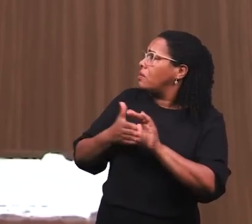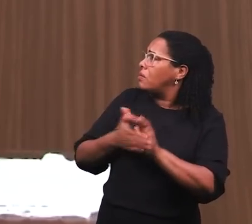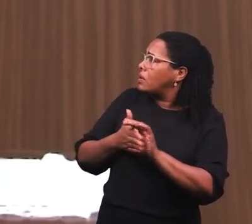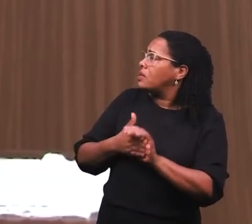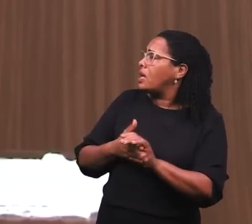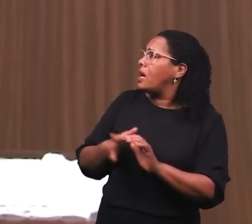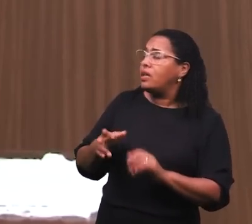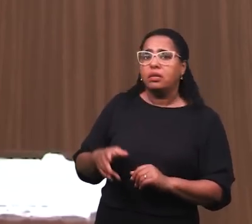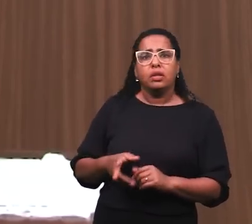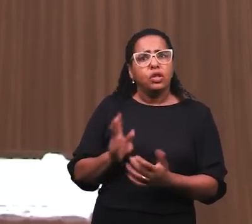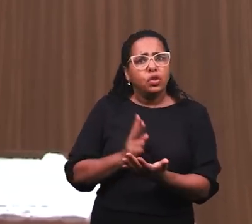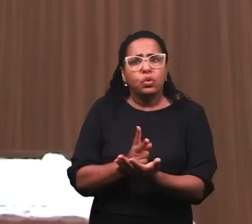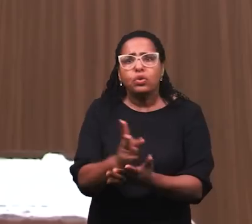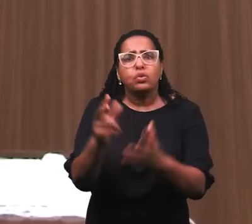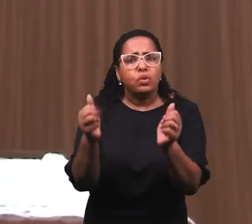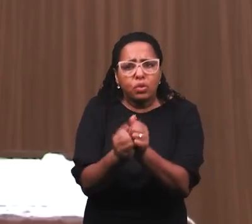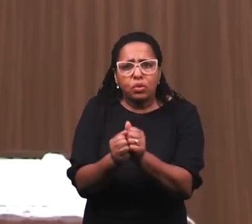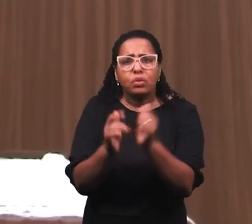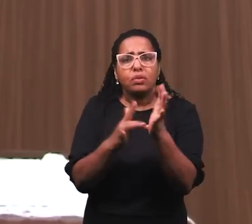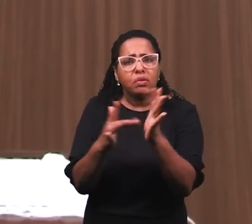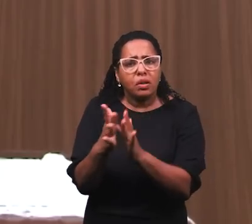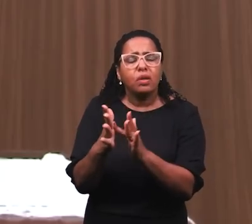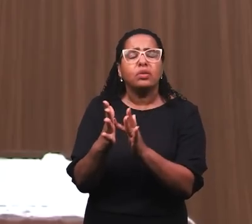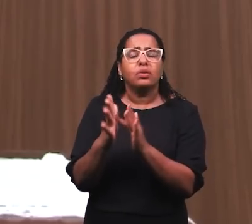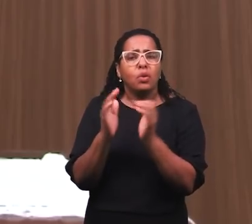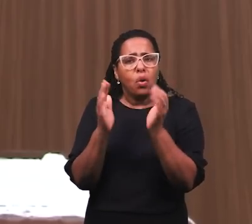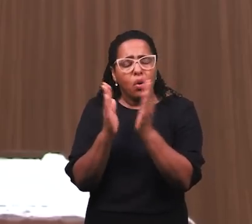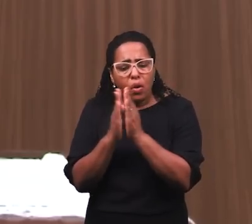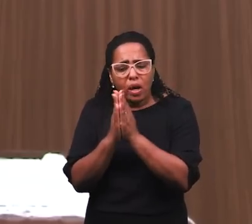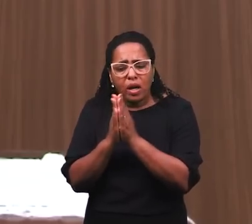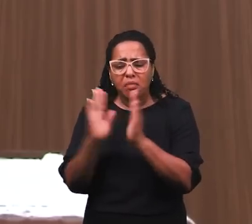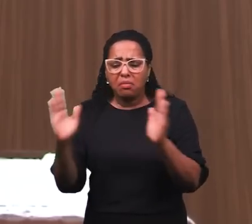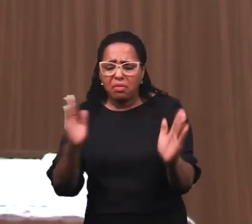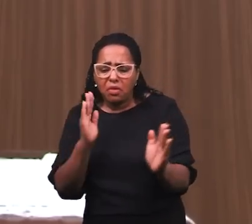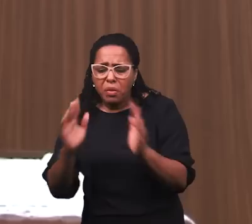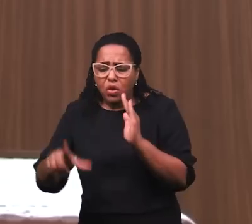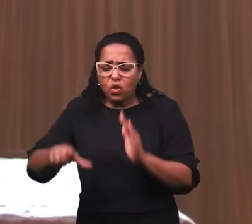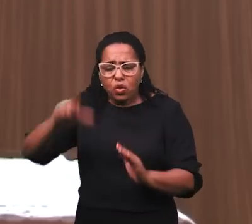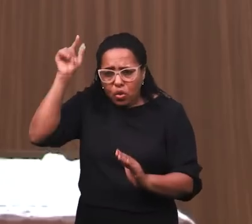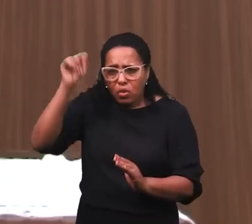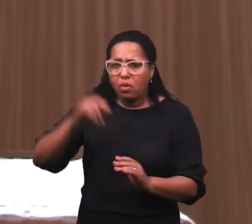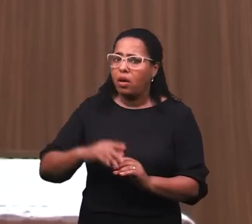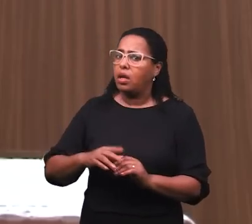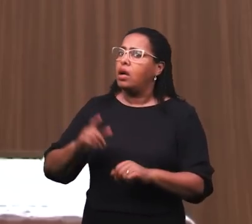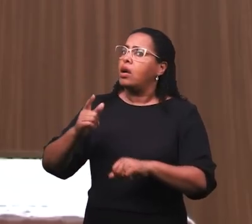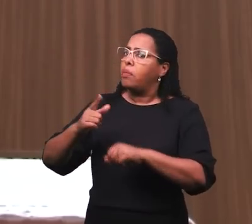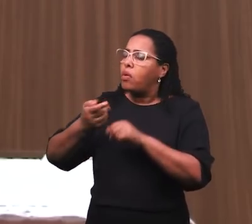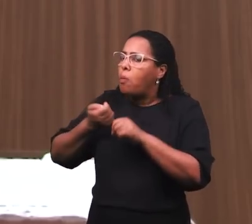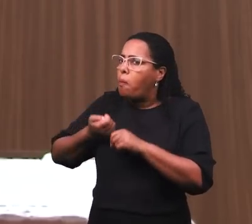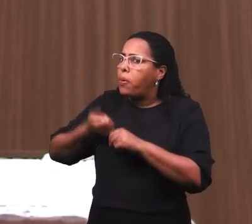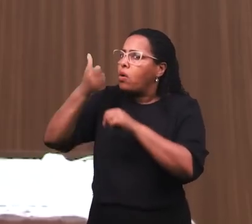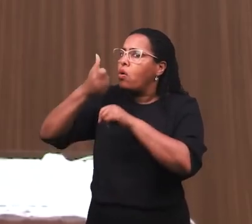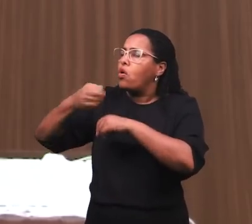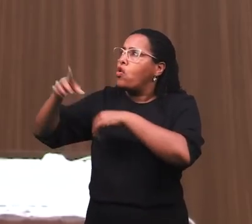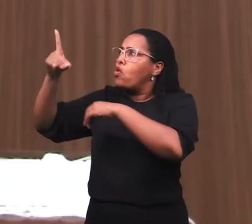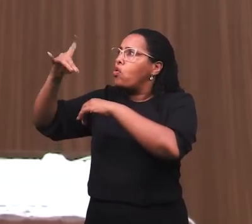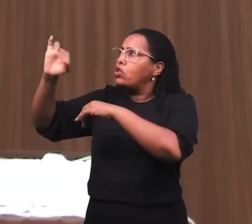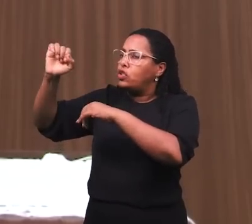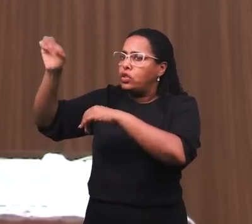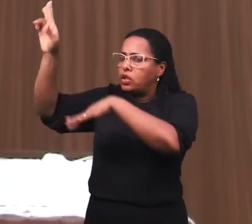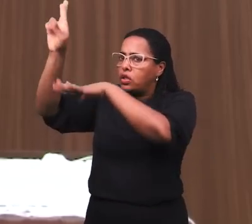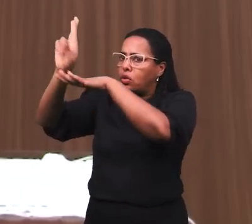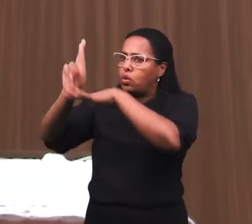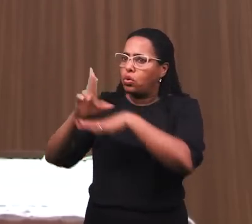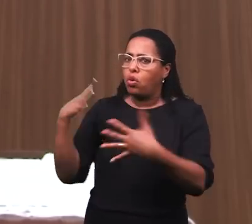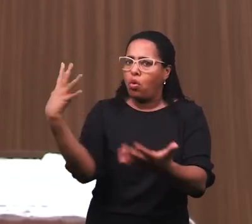oração junto com o Senhor Jesus neste momento decisivo, porque logo chegará o grande e glorioso dia em que Ele vai buscar